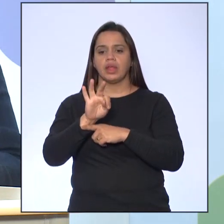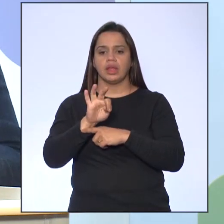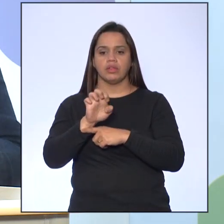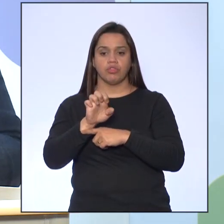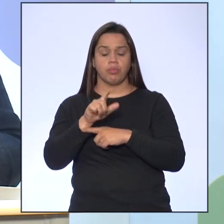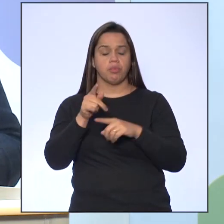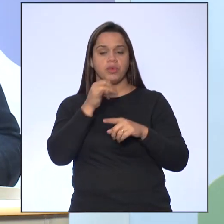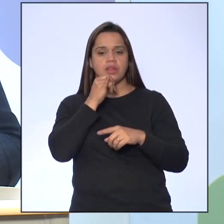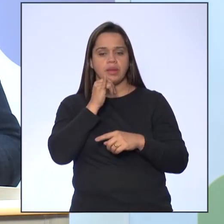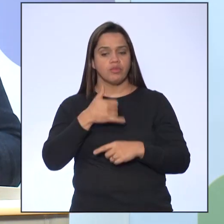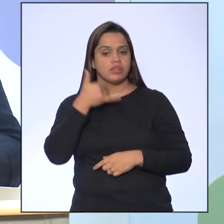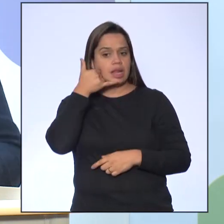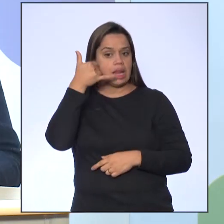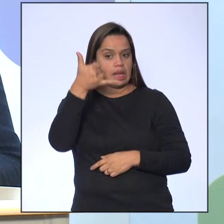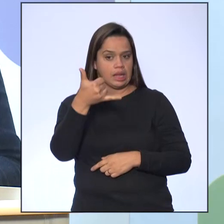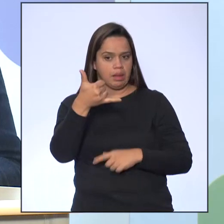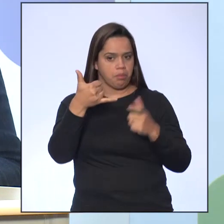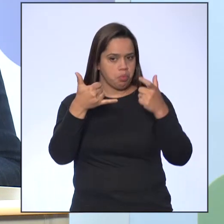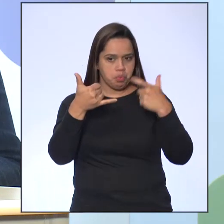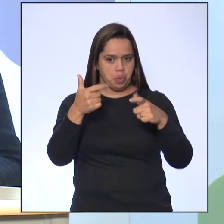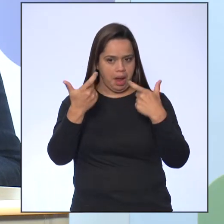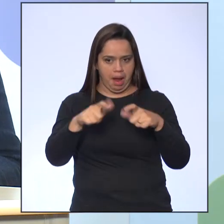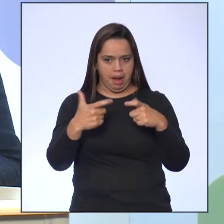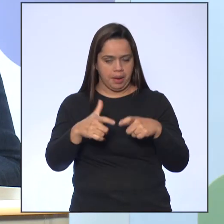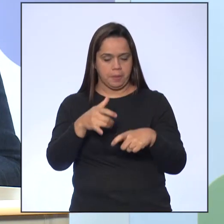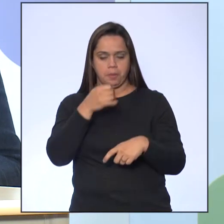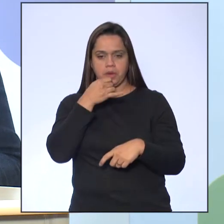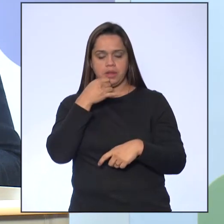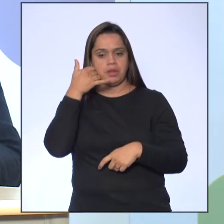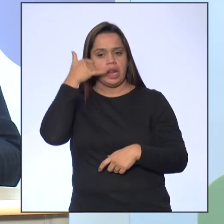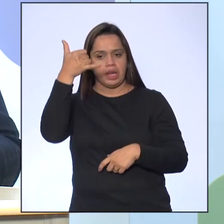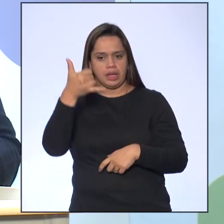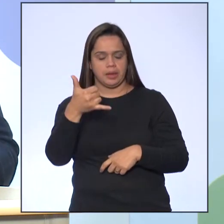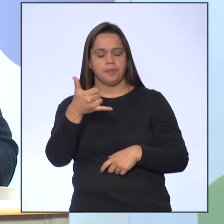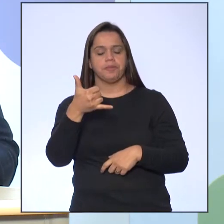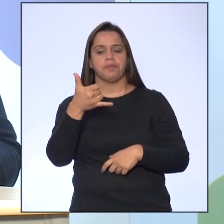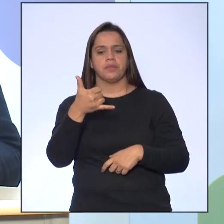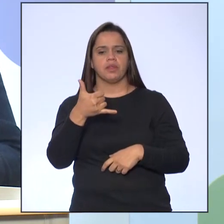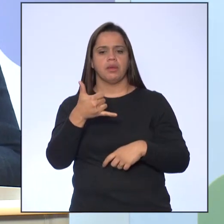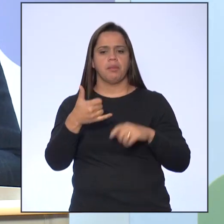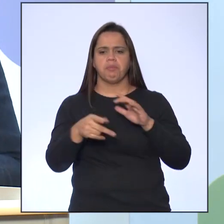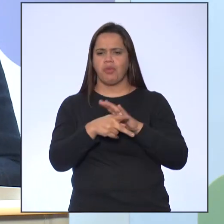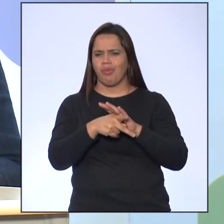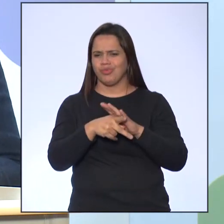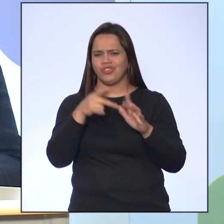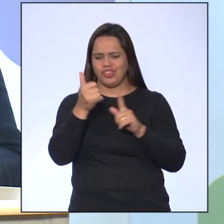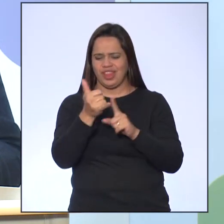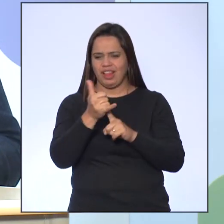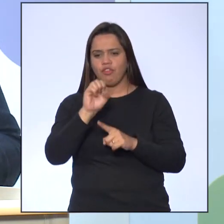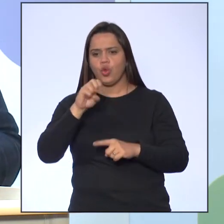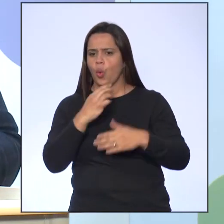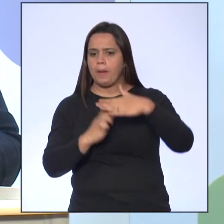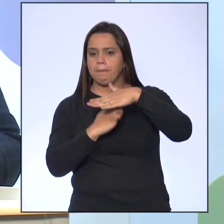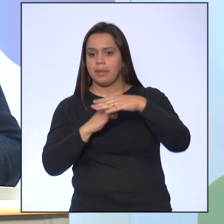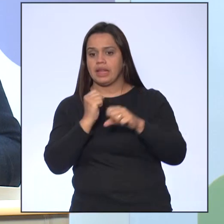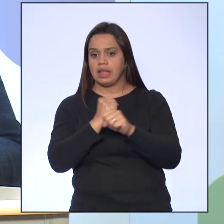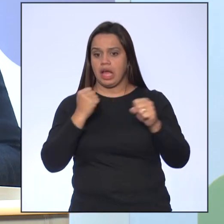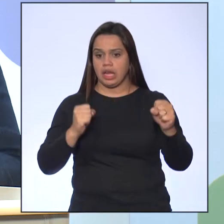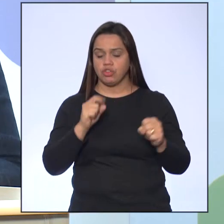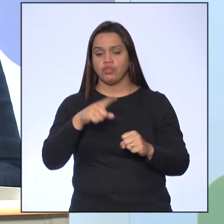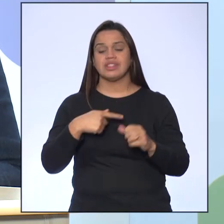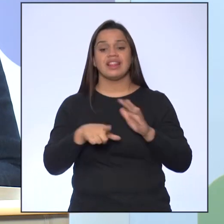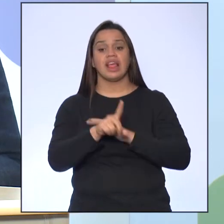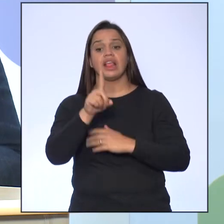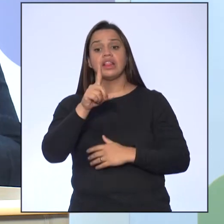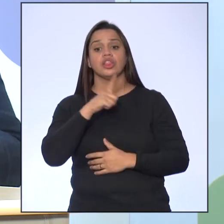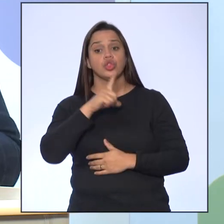espera, quando você está ligando, por exemplo, para uma operadora de telefonia ou para qualquer empresa grande, que você está querendo tirar alguma